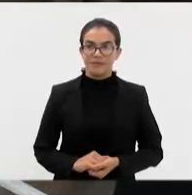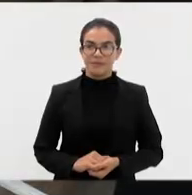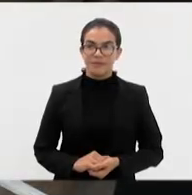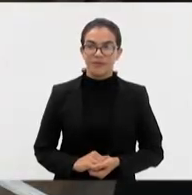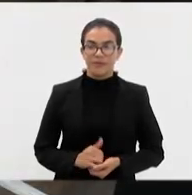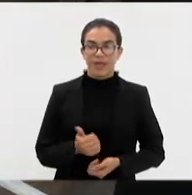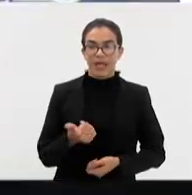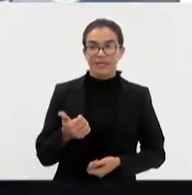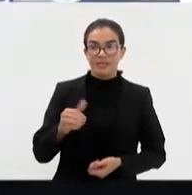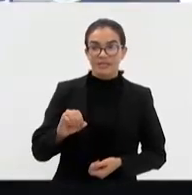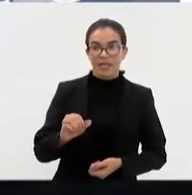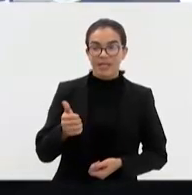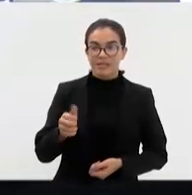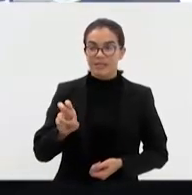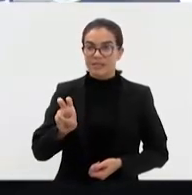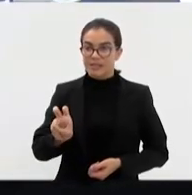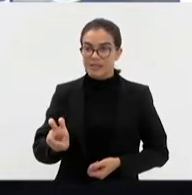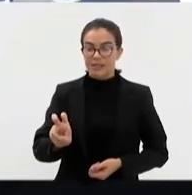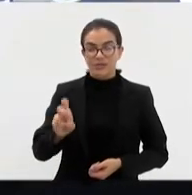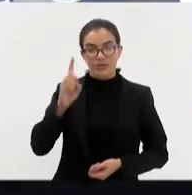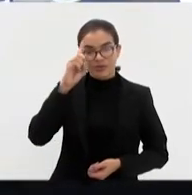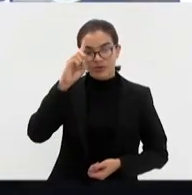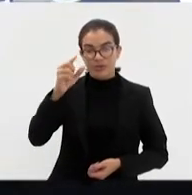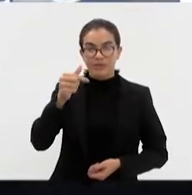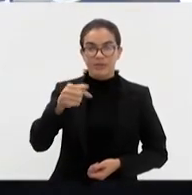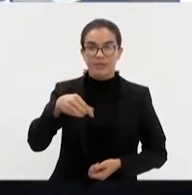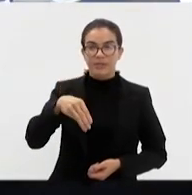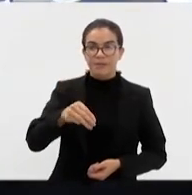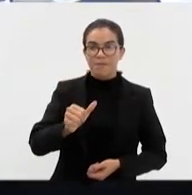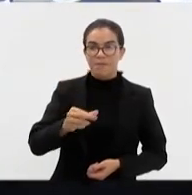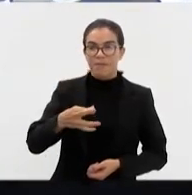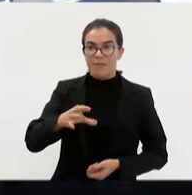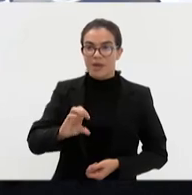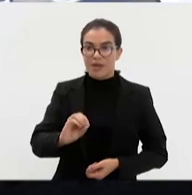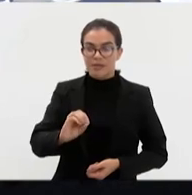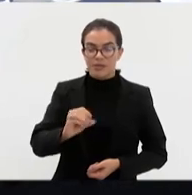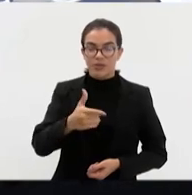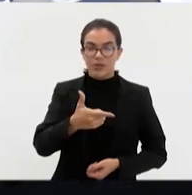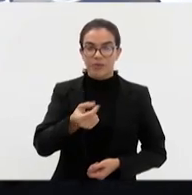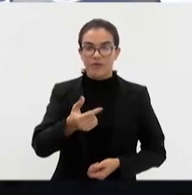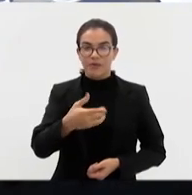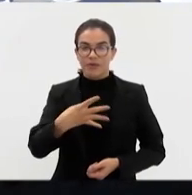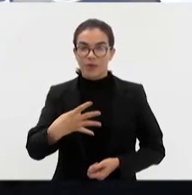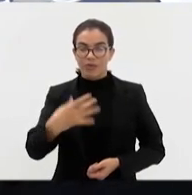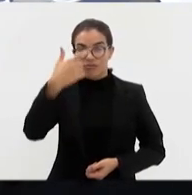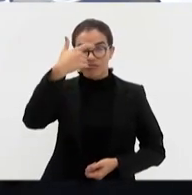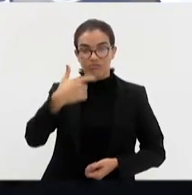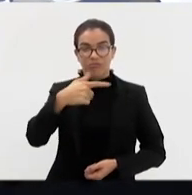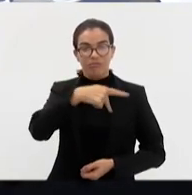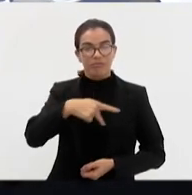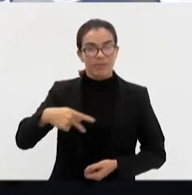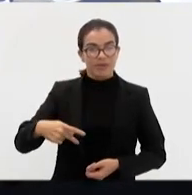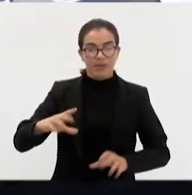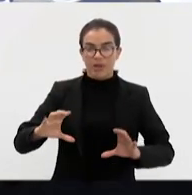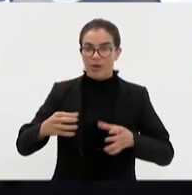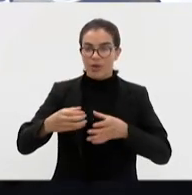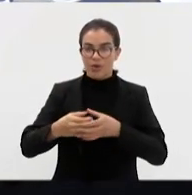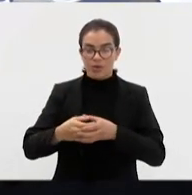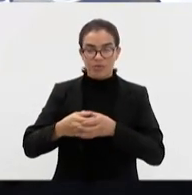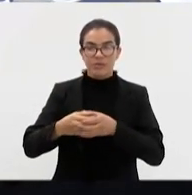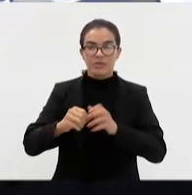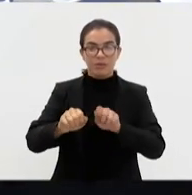às 10h15 do dia 7 de março de 2024, na condição de presidente da Comissão Parlamentar